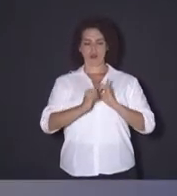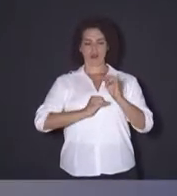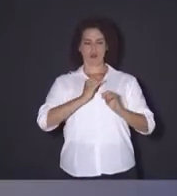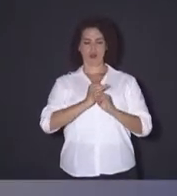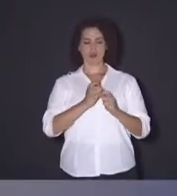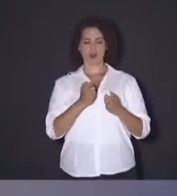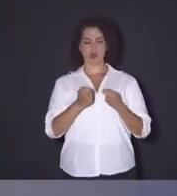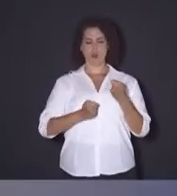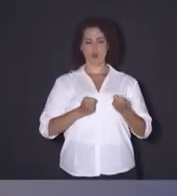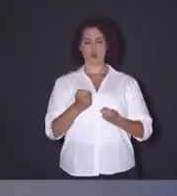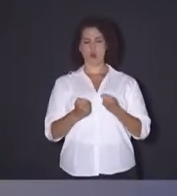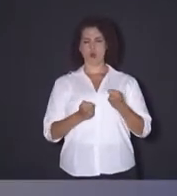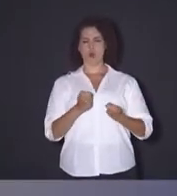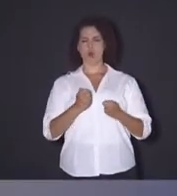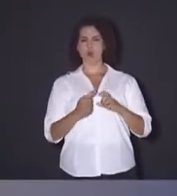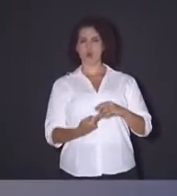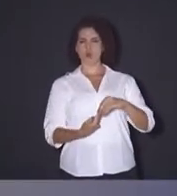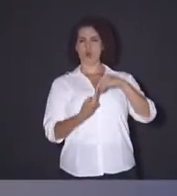único,